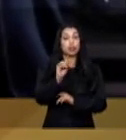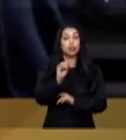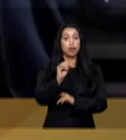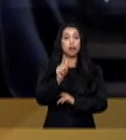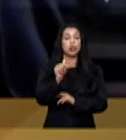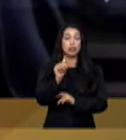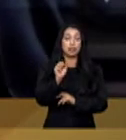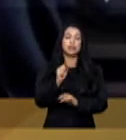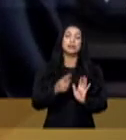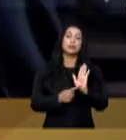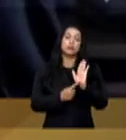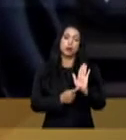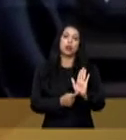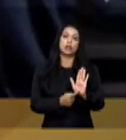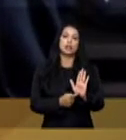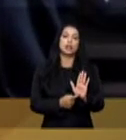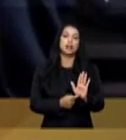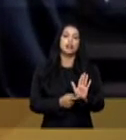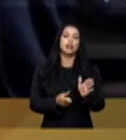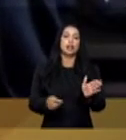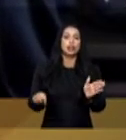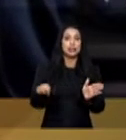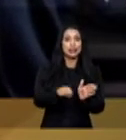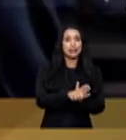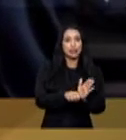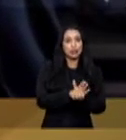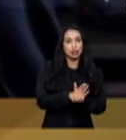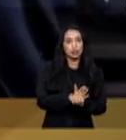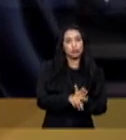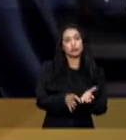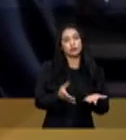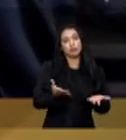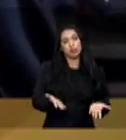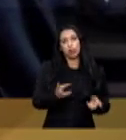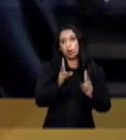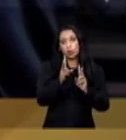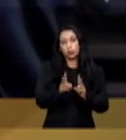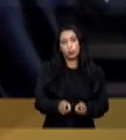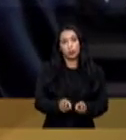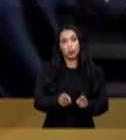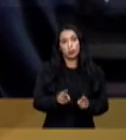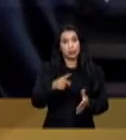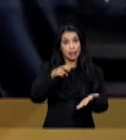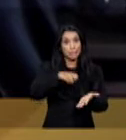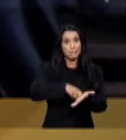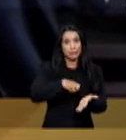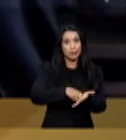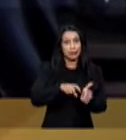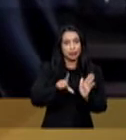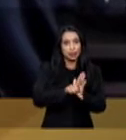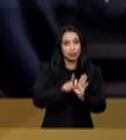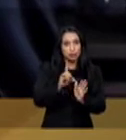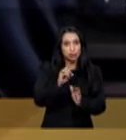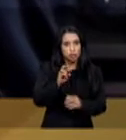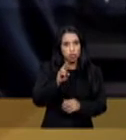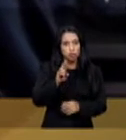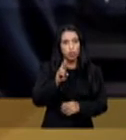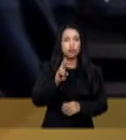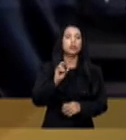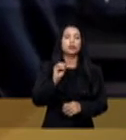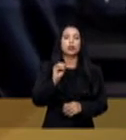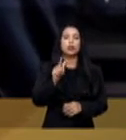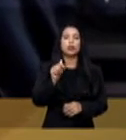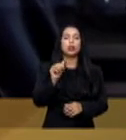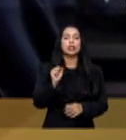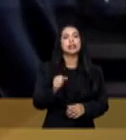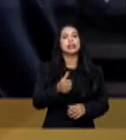de entorpecentes. E a pena fixada na Lei de Drogas é reclusão de 5 a